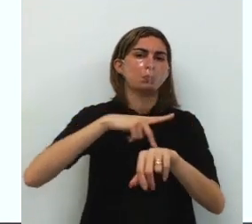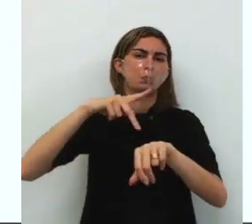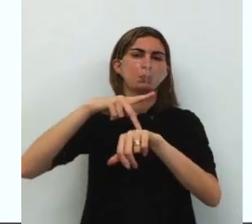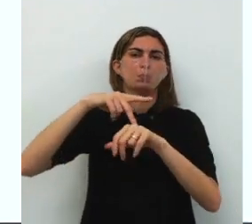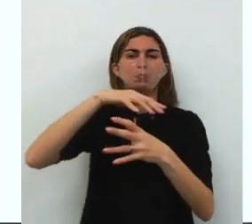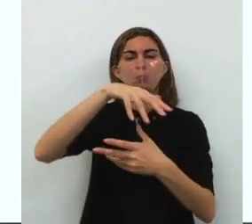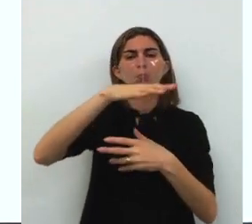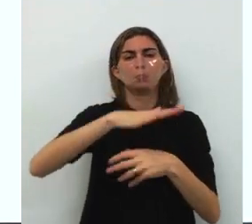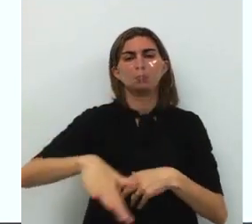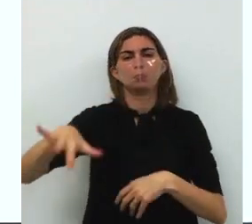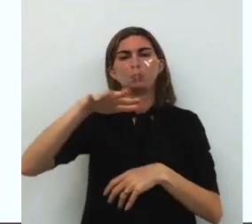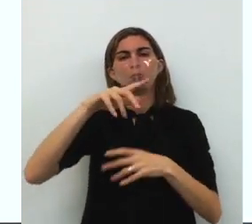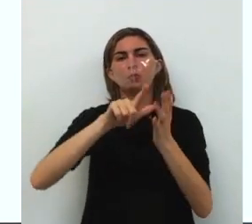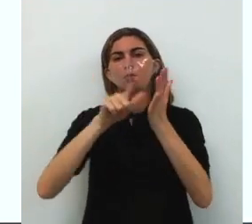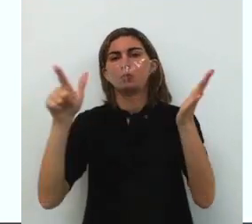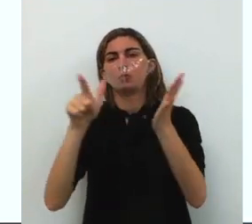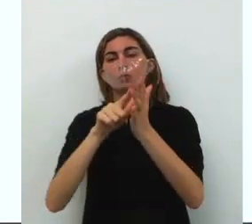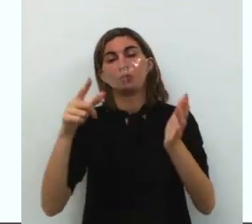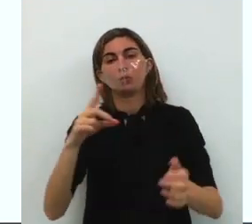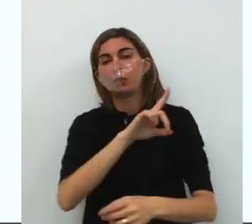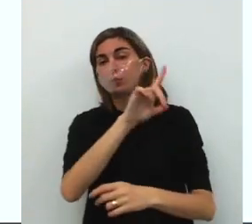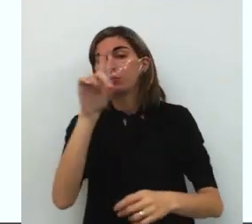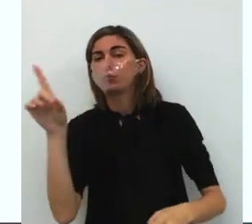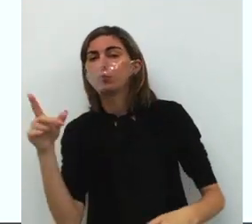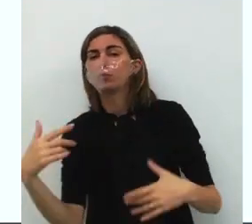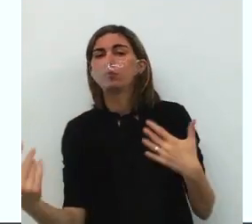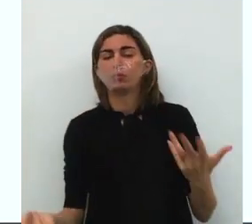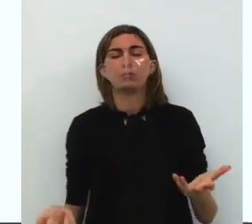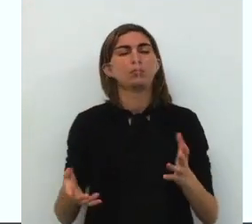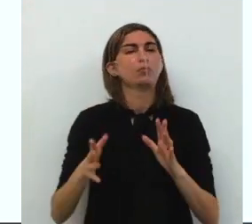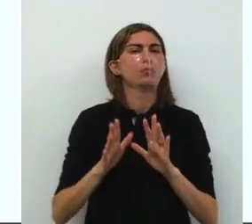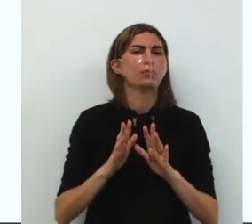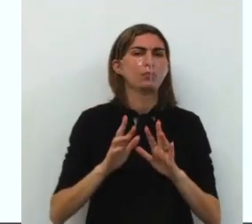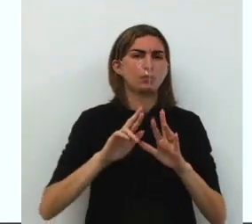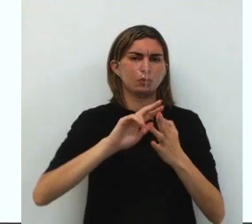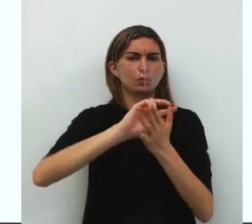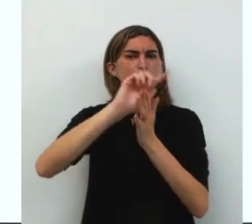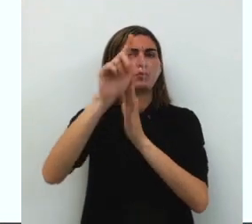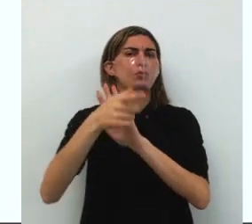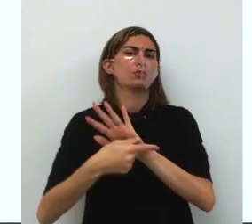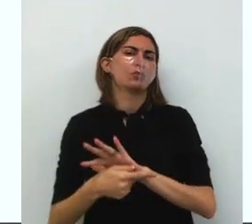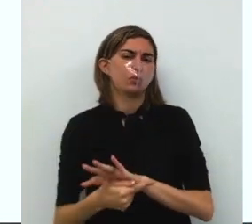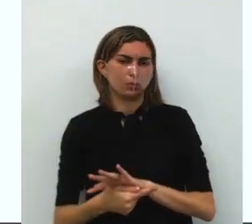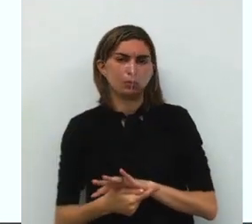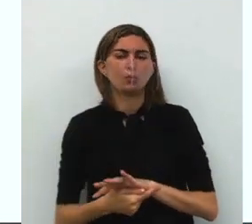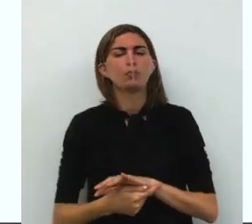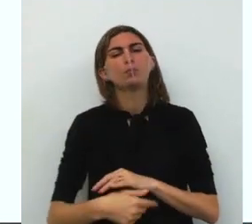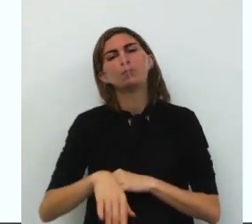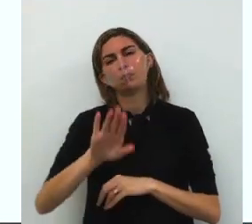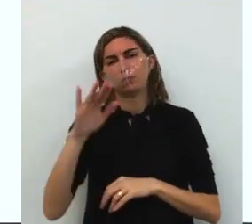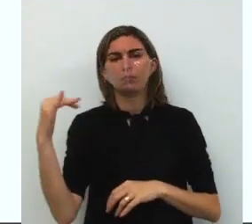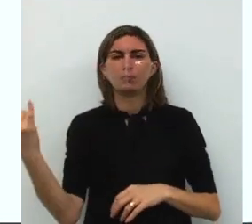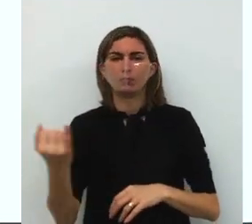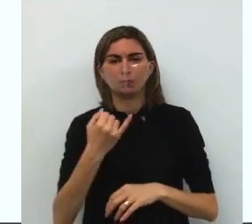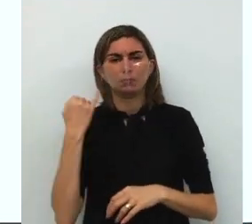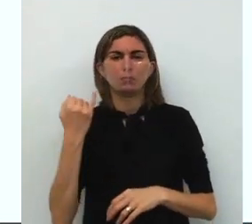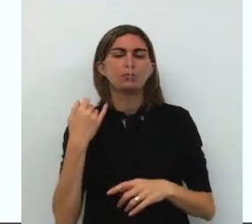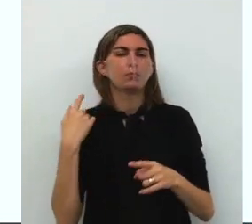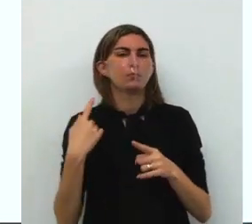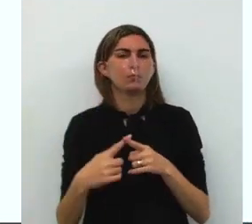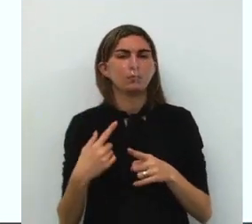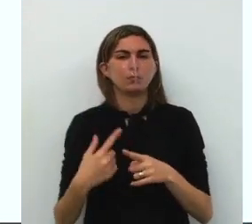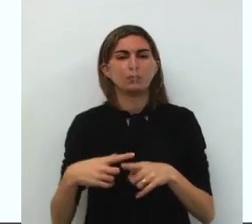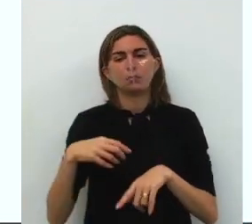nacional, um jornal diário. Então, é um gênero que é muito importante